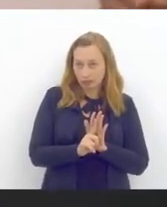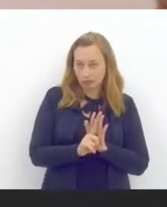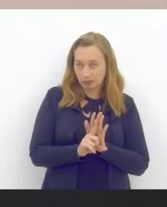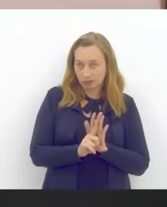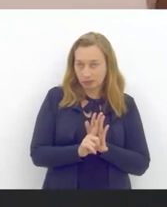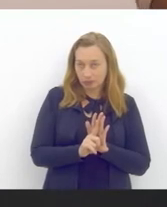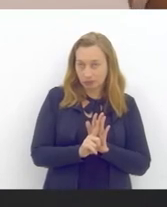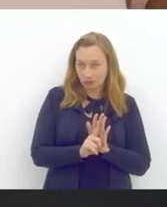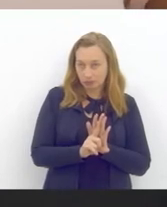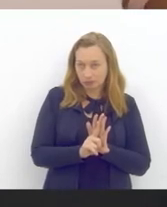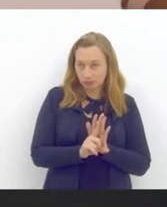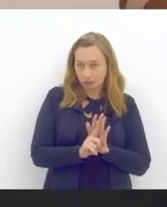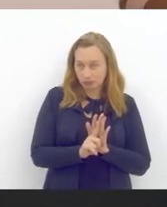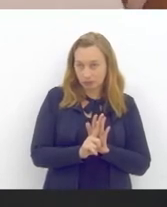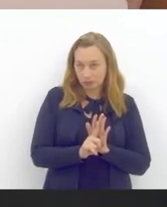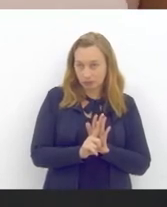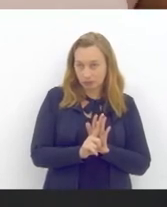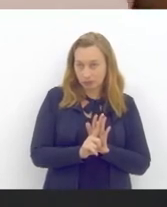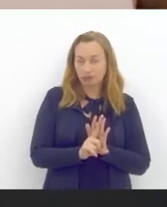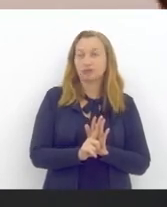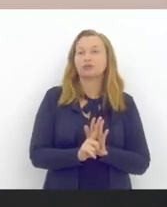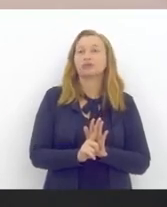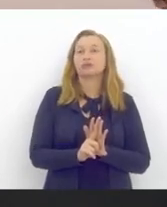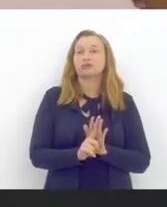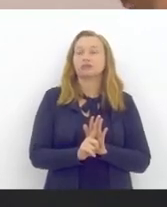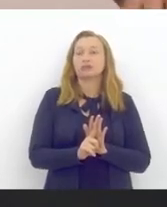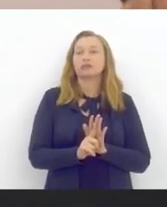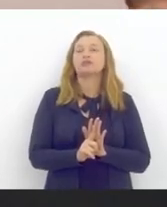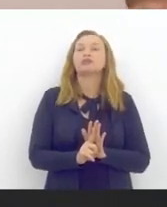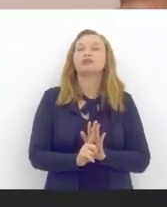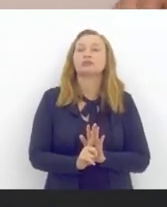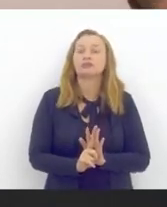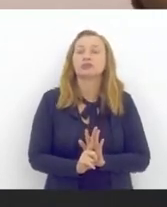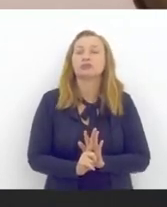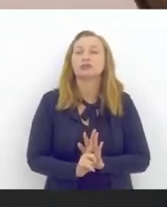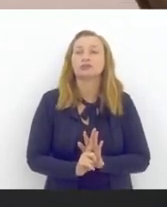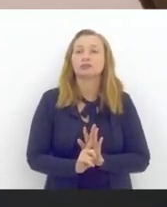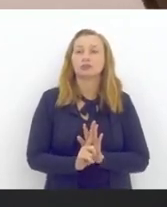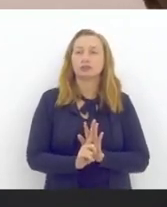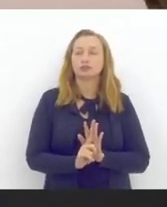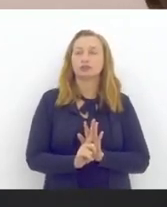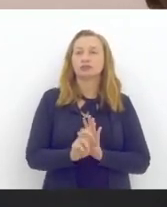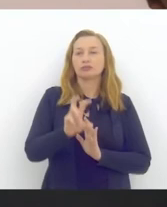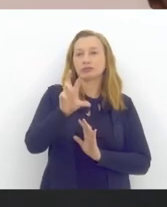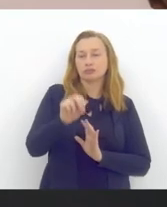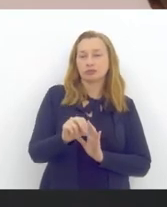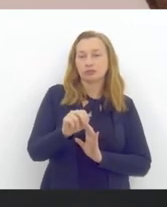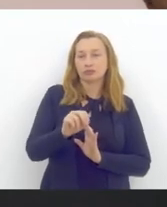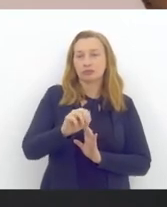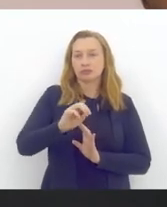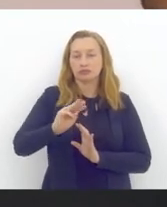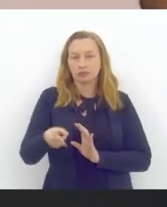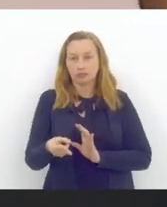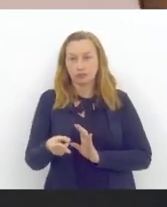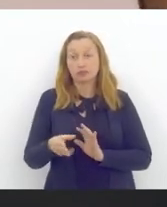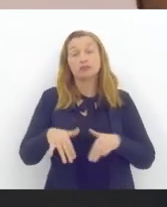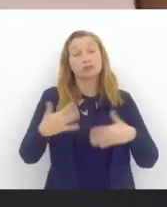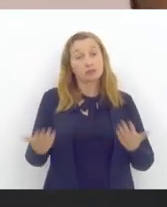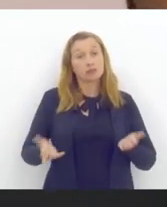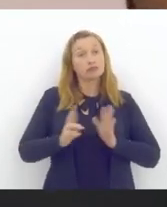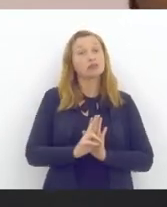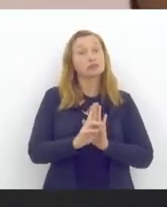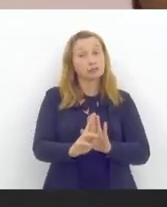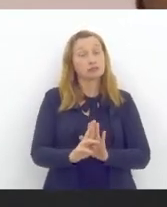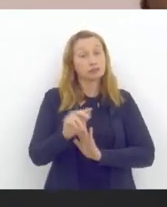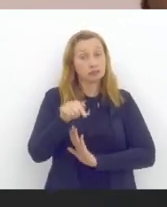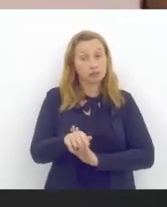dessa malfadada lei complementar do decreto do governador, era 50 bilhões. Então, está representando